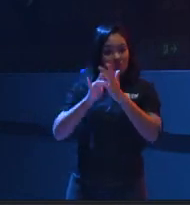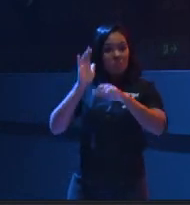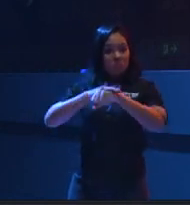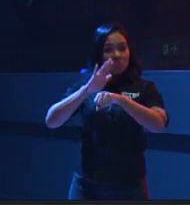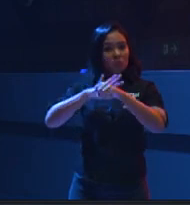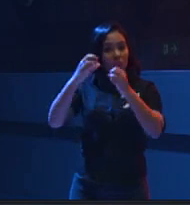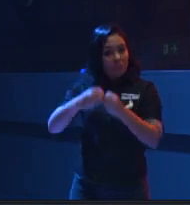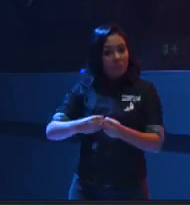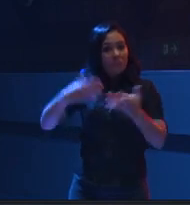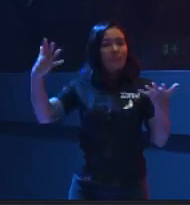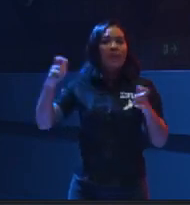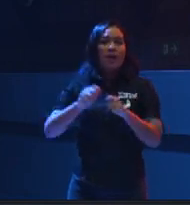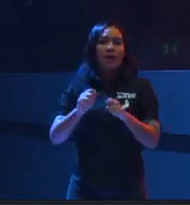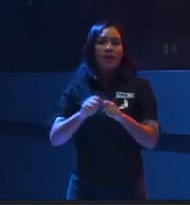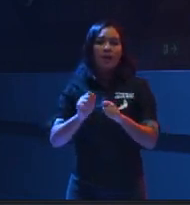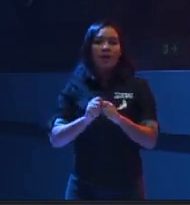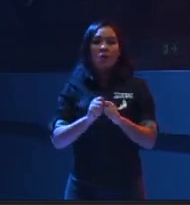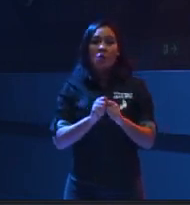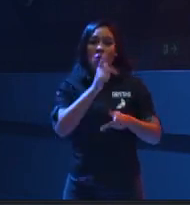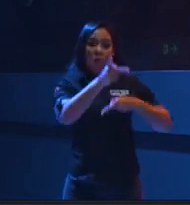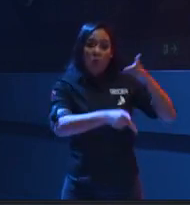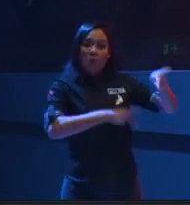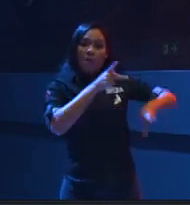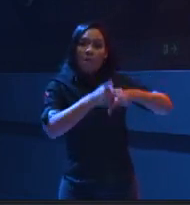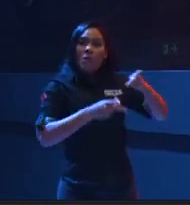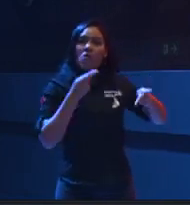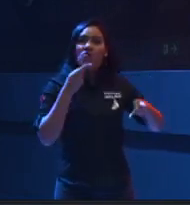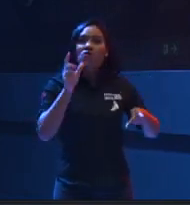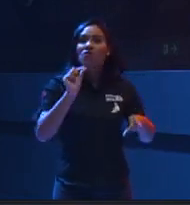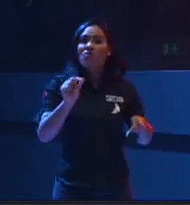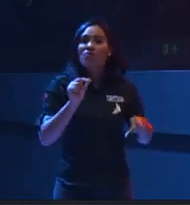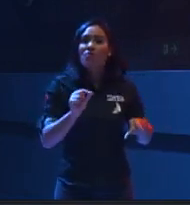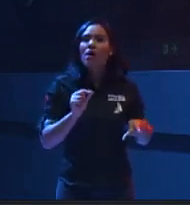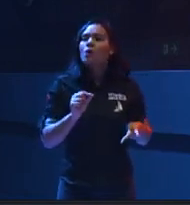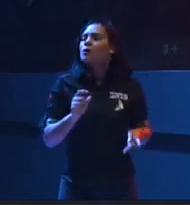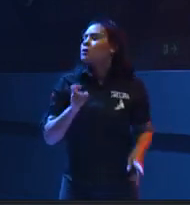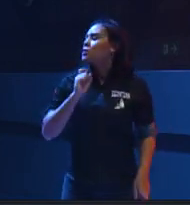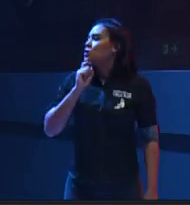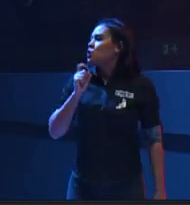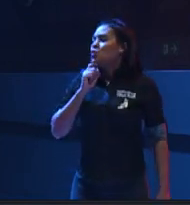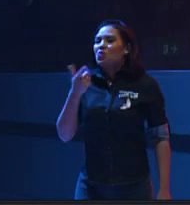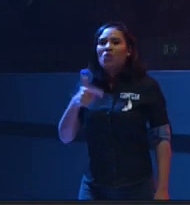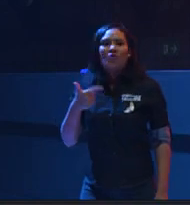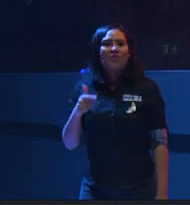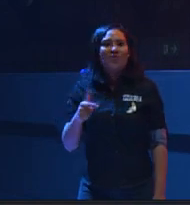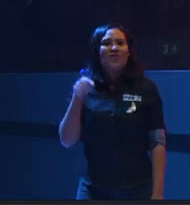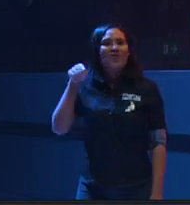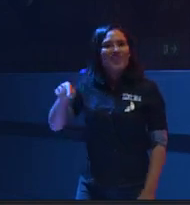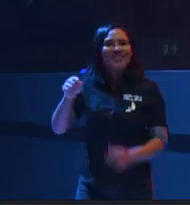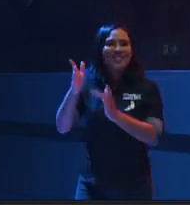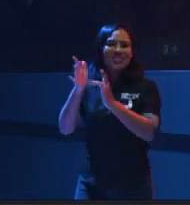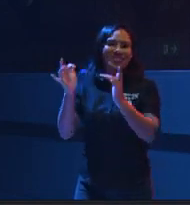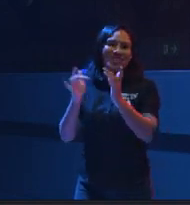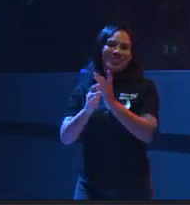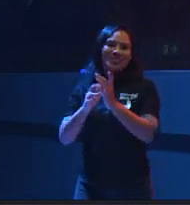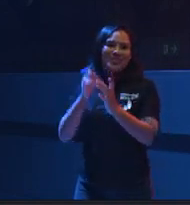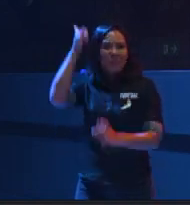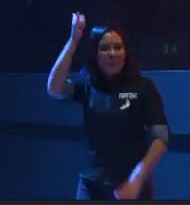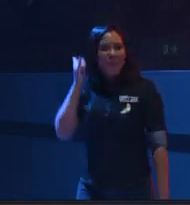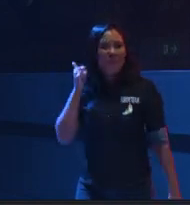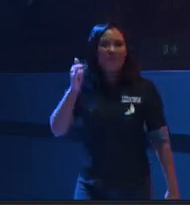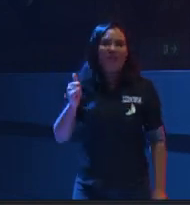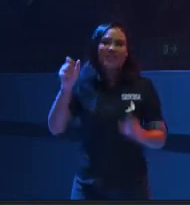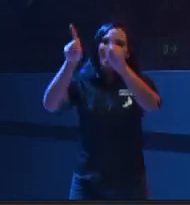realizado o povo começou a dizer Sem dúvida Este é o profeta que devia vir ao mundo